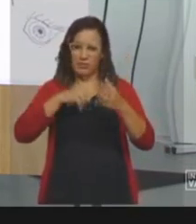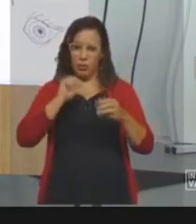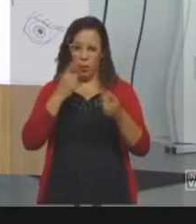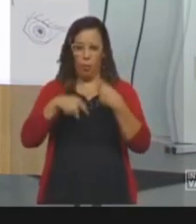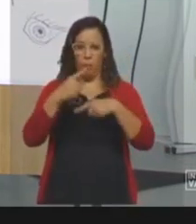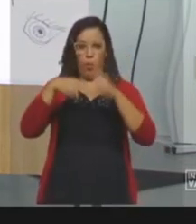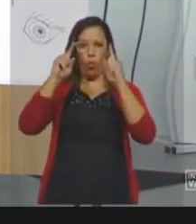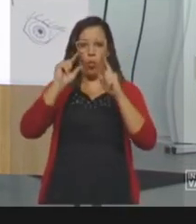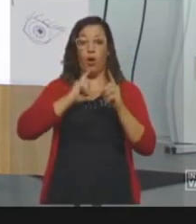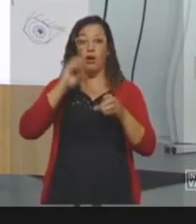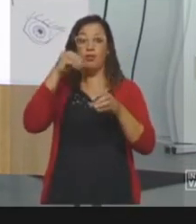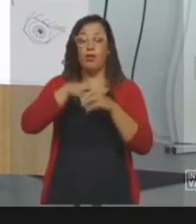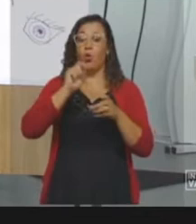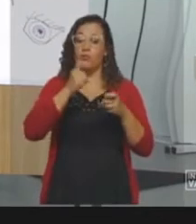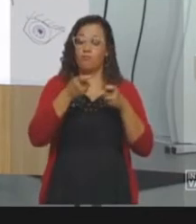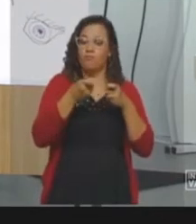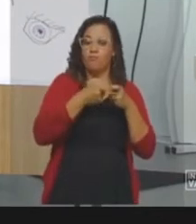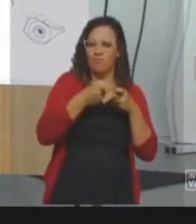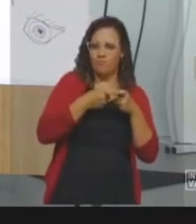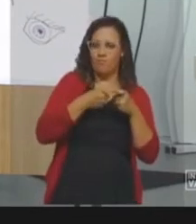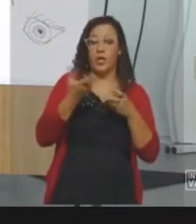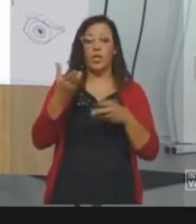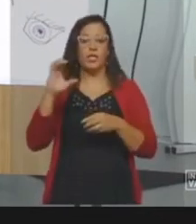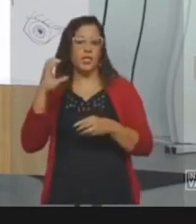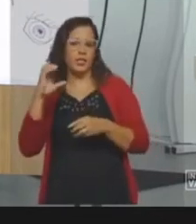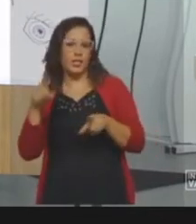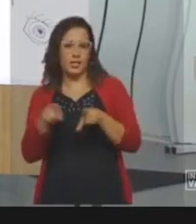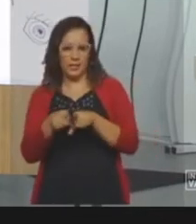na medicina e na ciência.